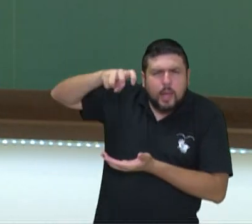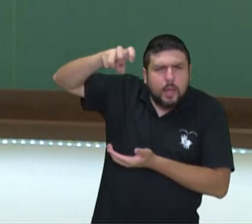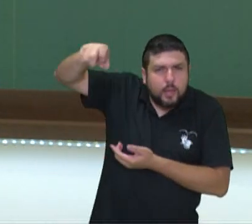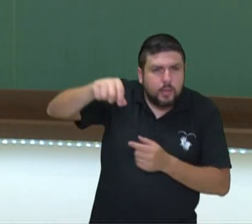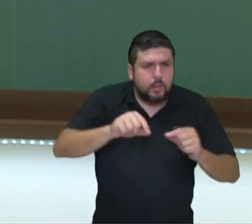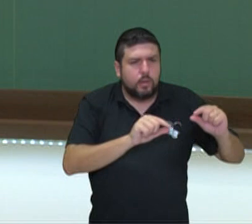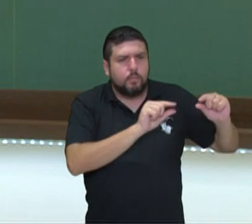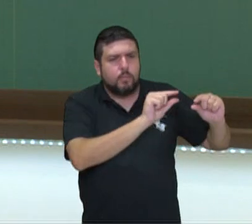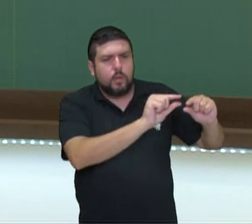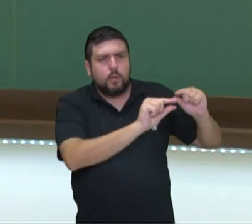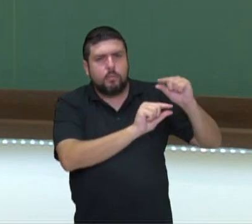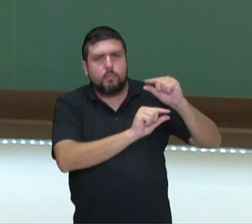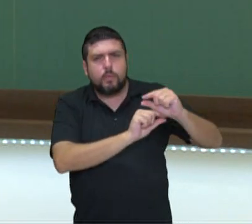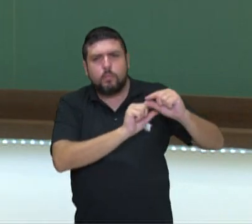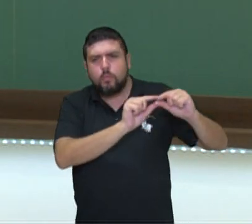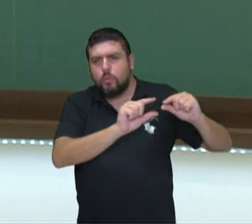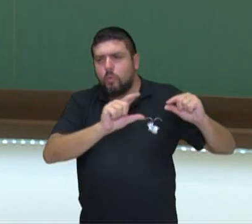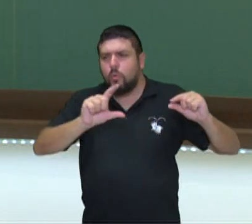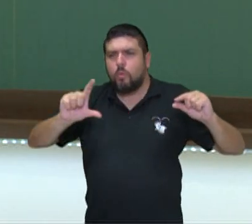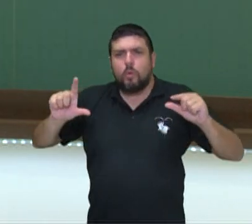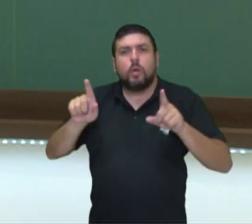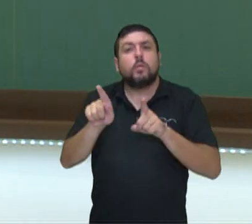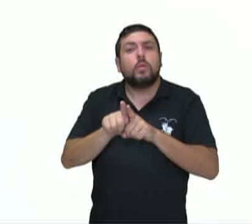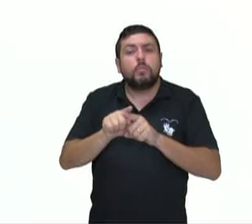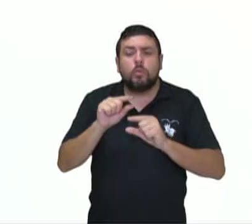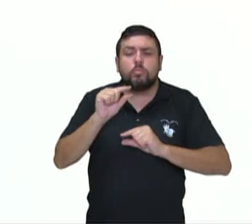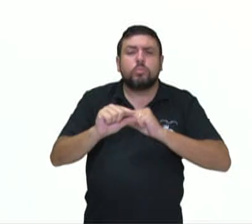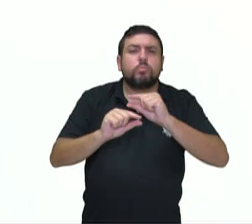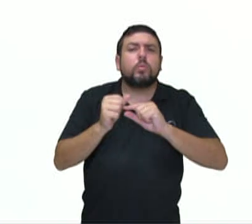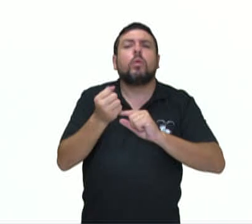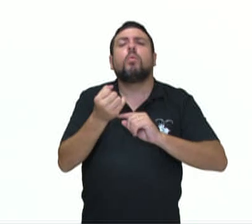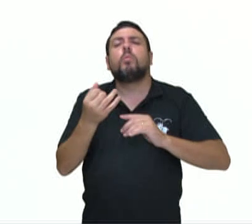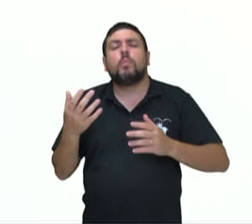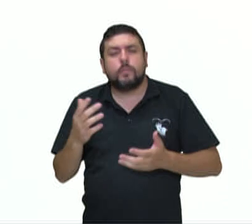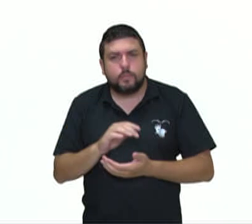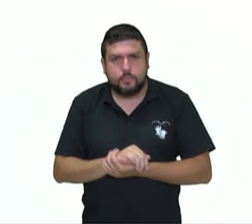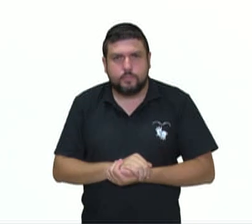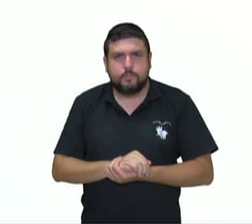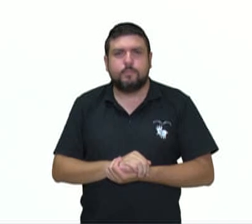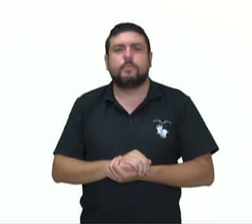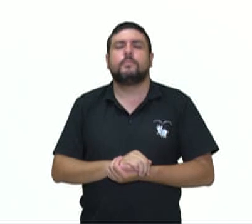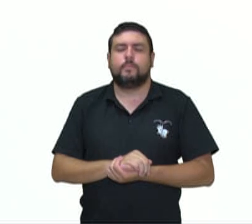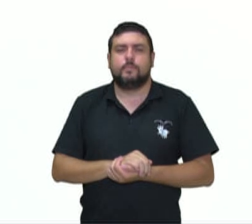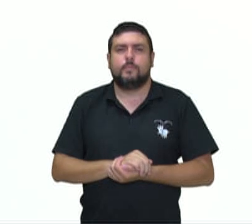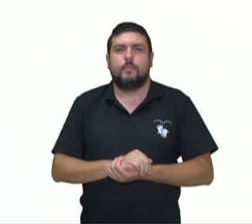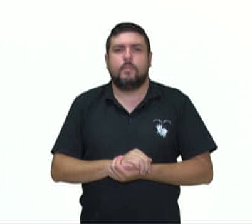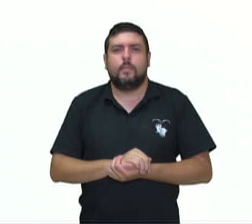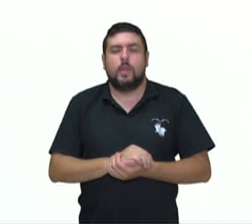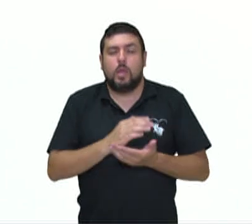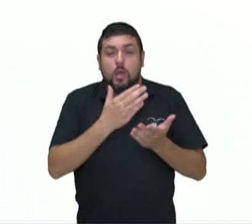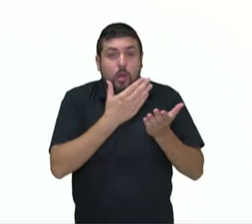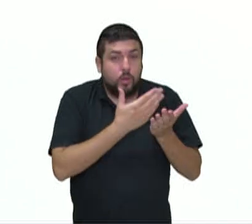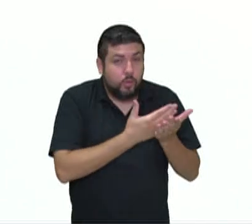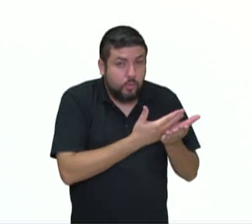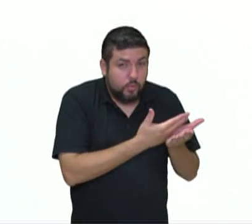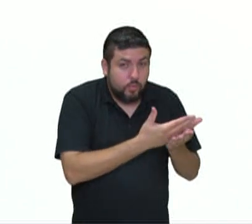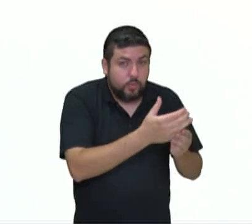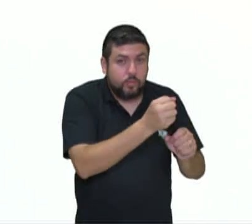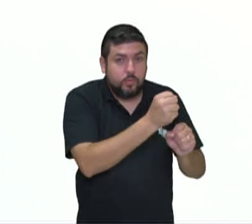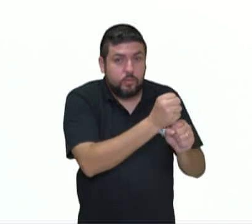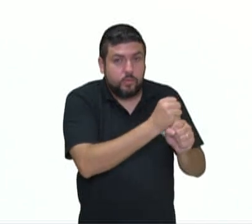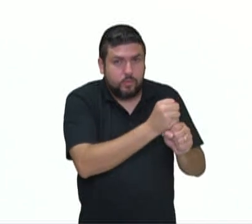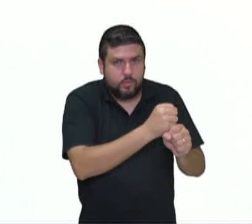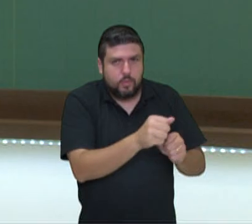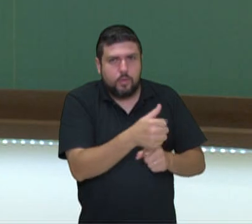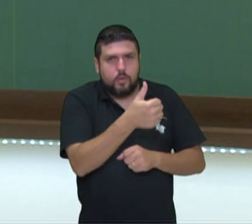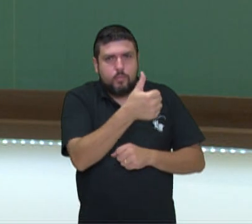em quanto? Preciso analisar isso. Considerando que essa modalidade começou em 1900, se